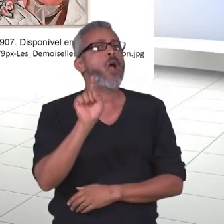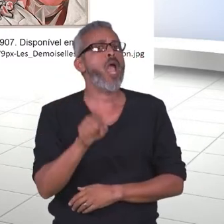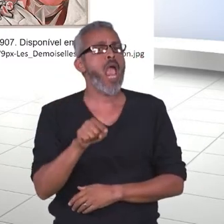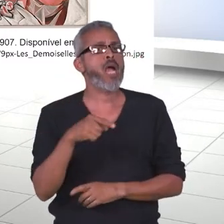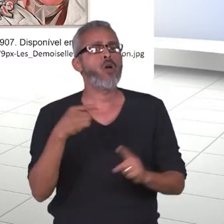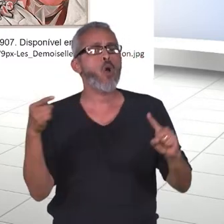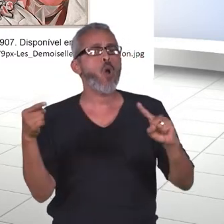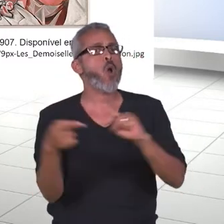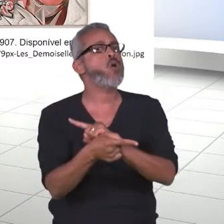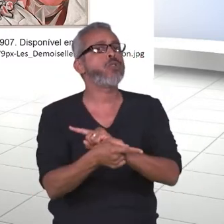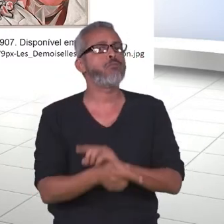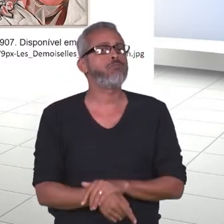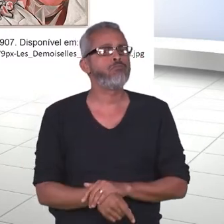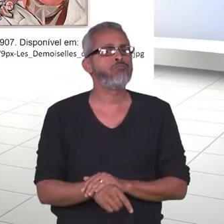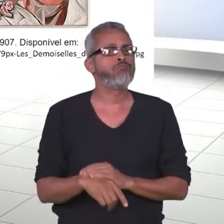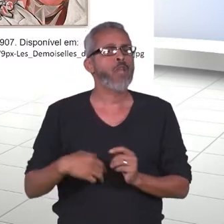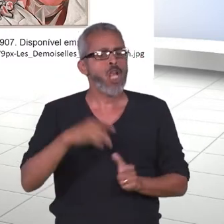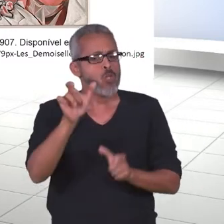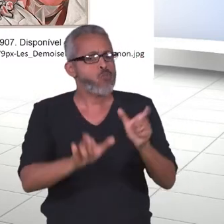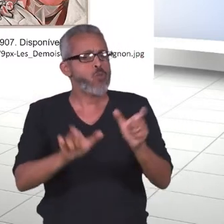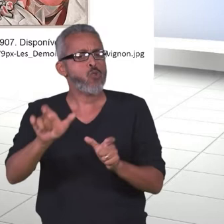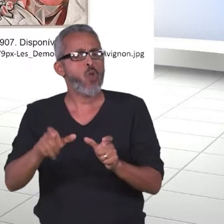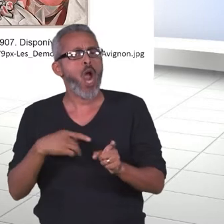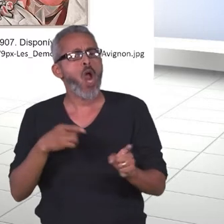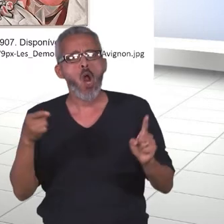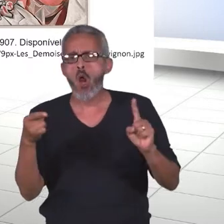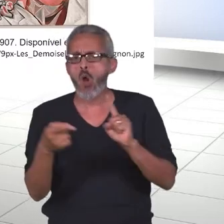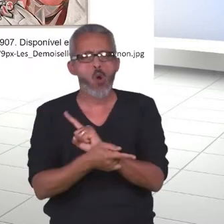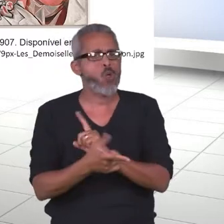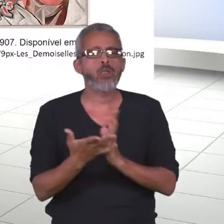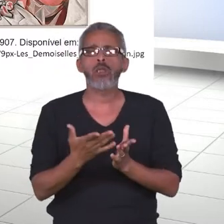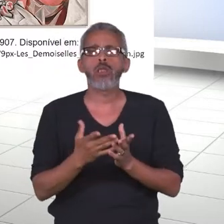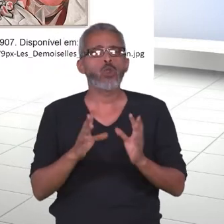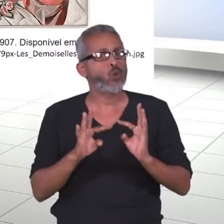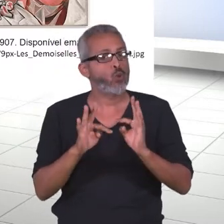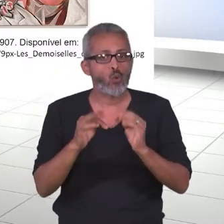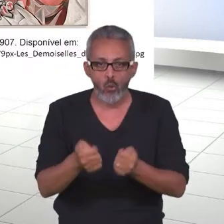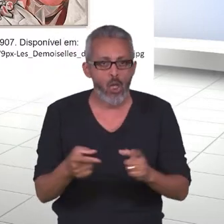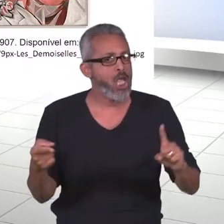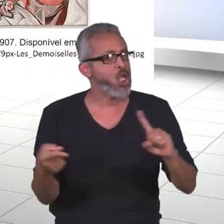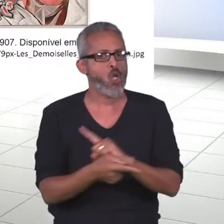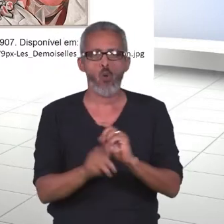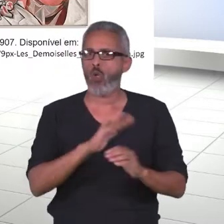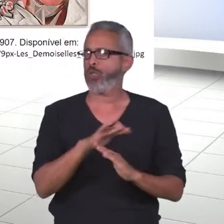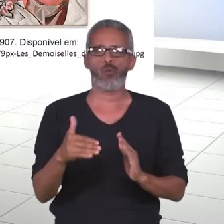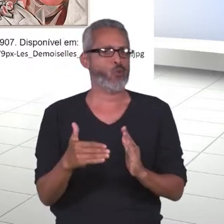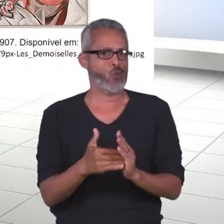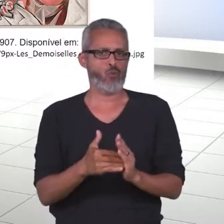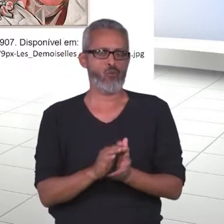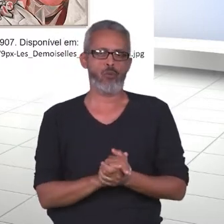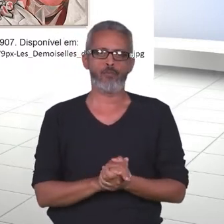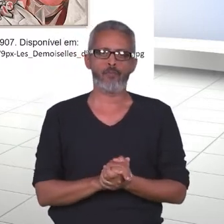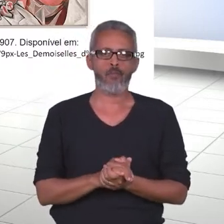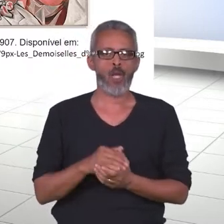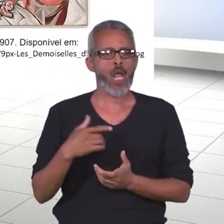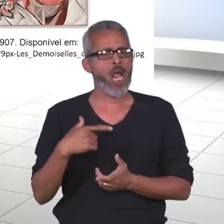influência sofrida pelo pintor. As Senhoritas d'Avignon, uma das composições mais famosas do